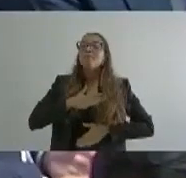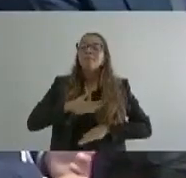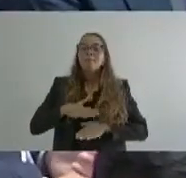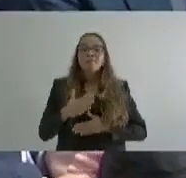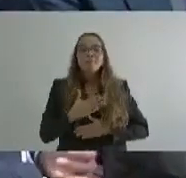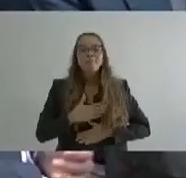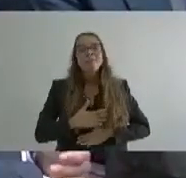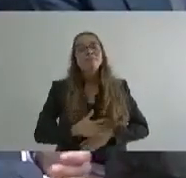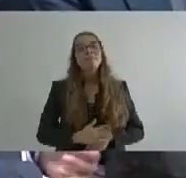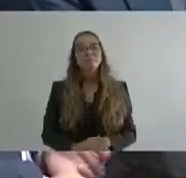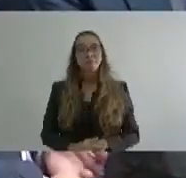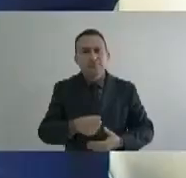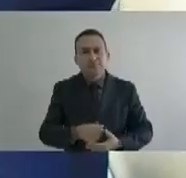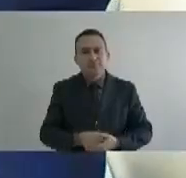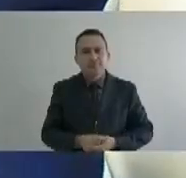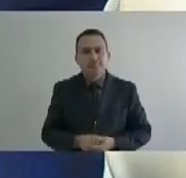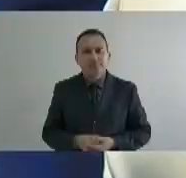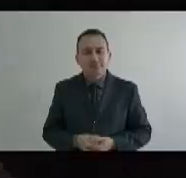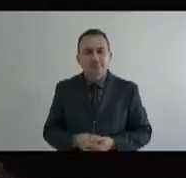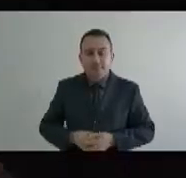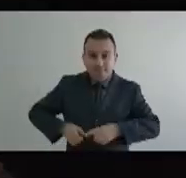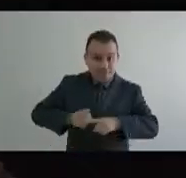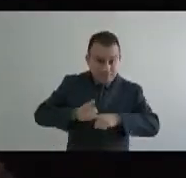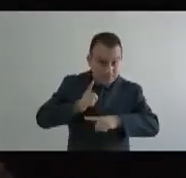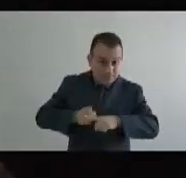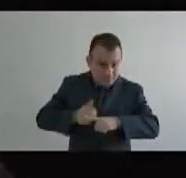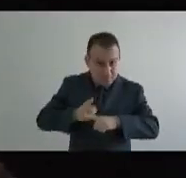propósito de Deus. Porque saibam também